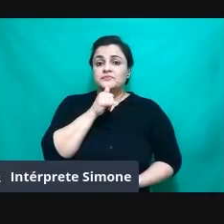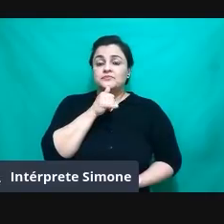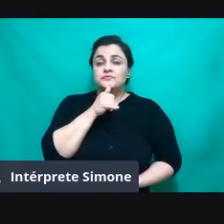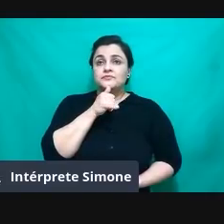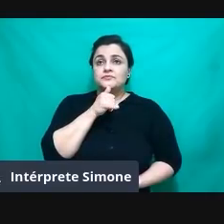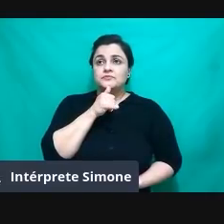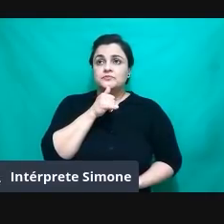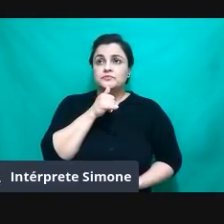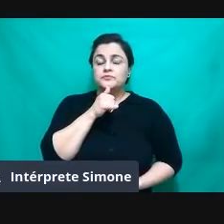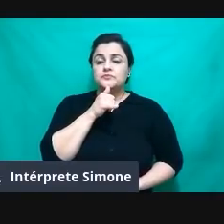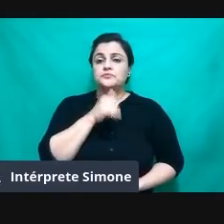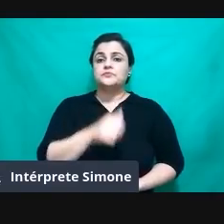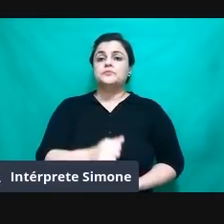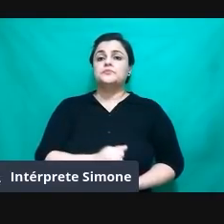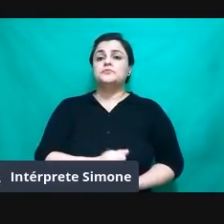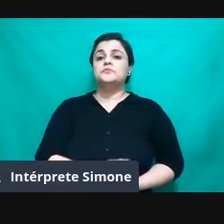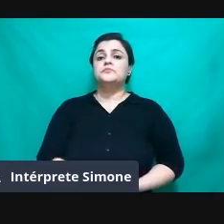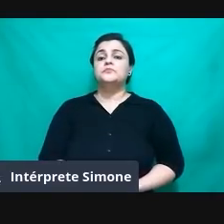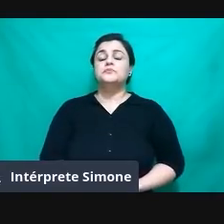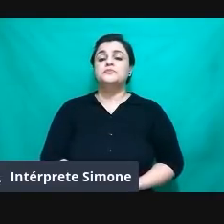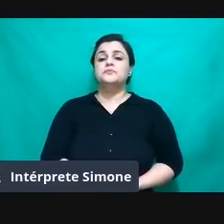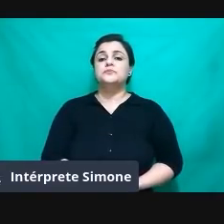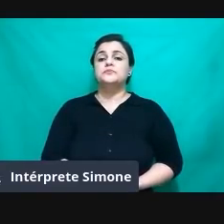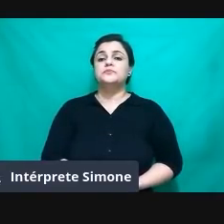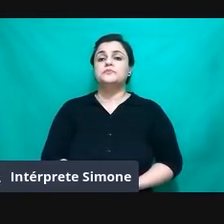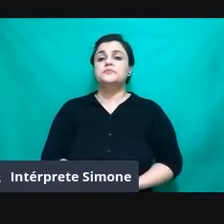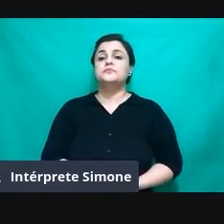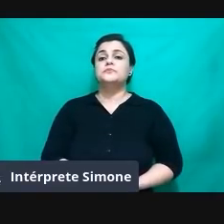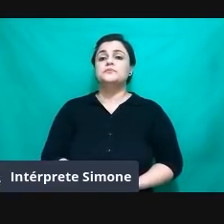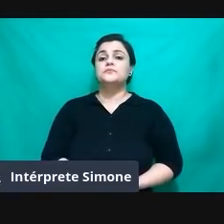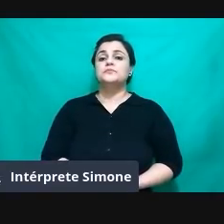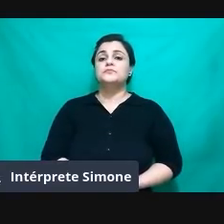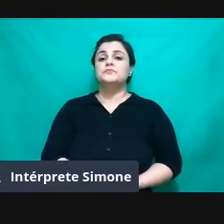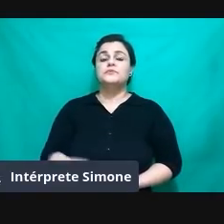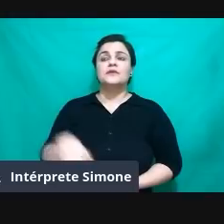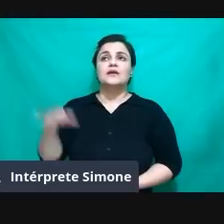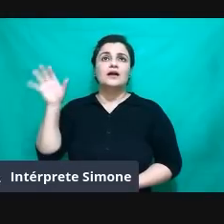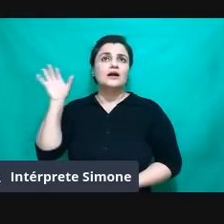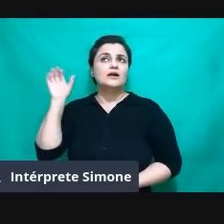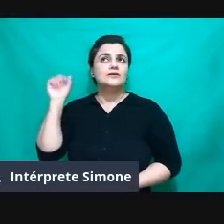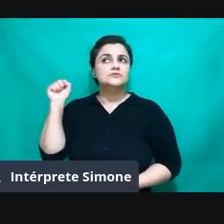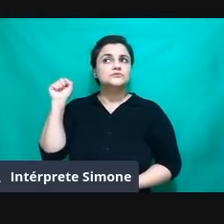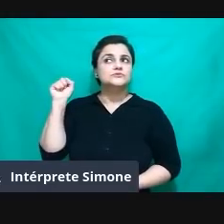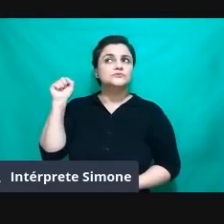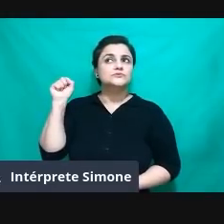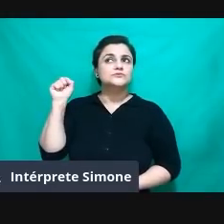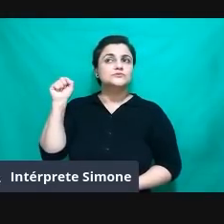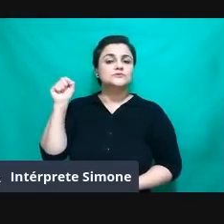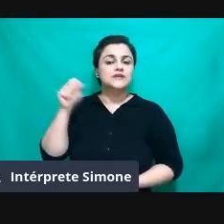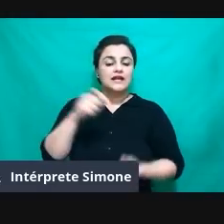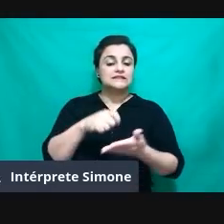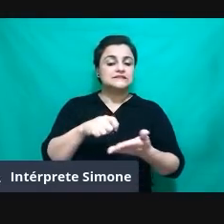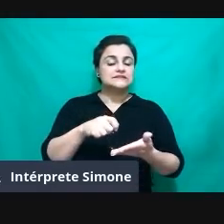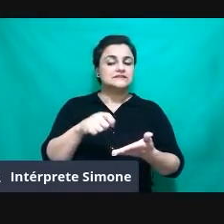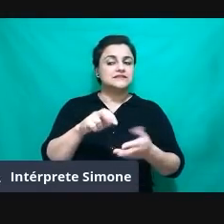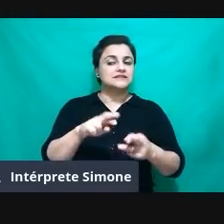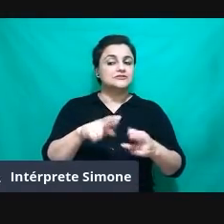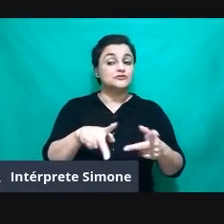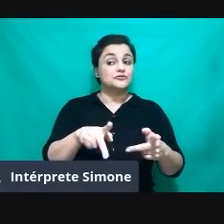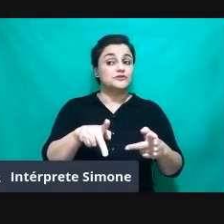nós utilizamos apenas na escuta e não na escrita. Então, quando o aluno vai